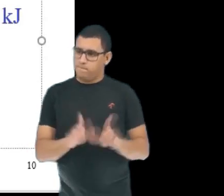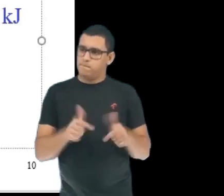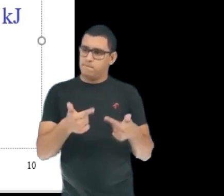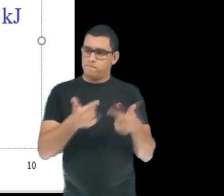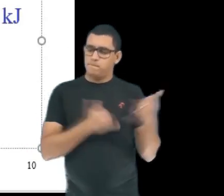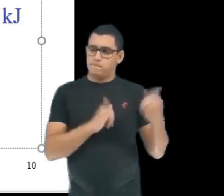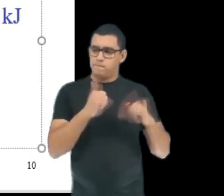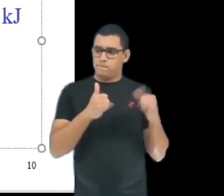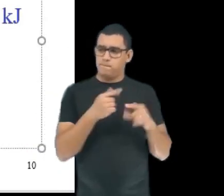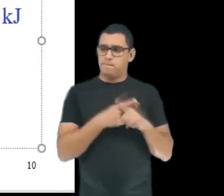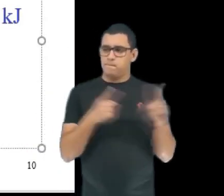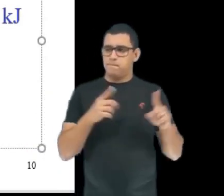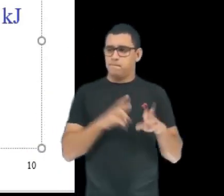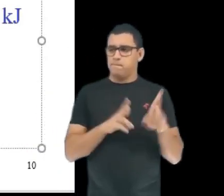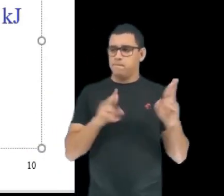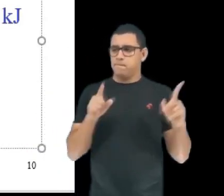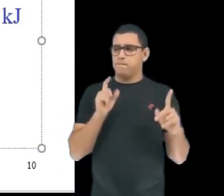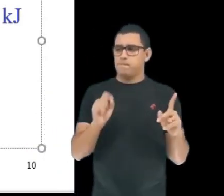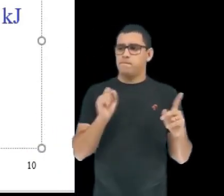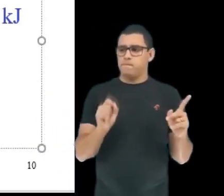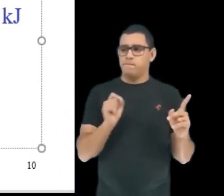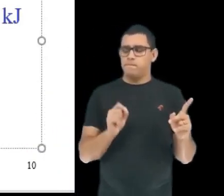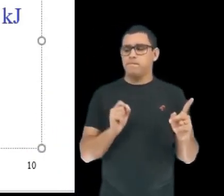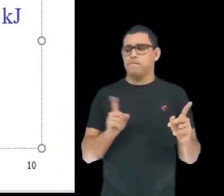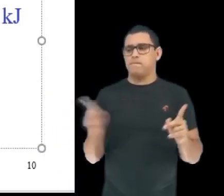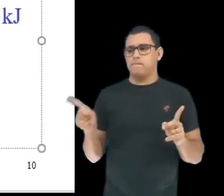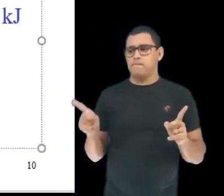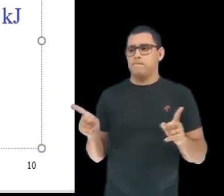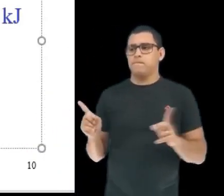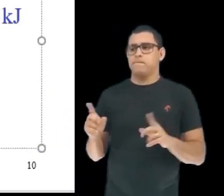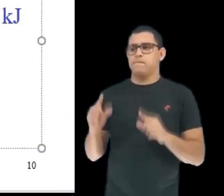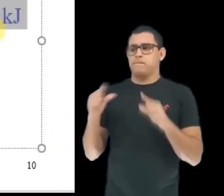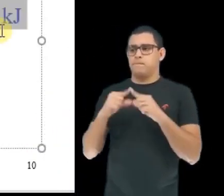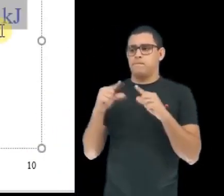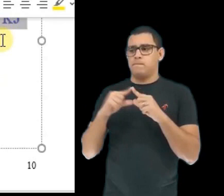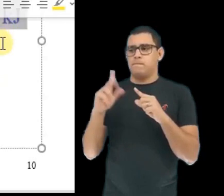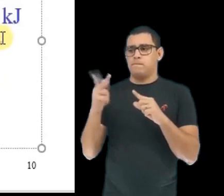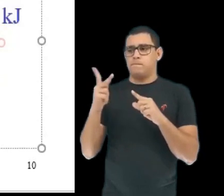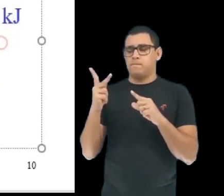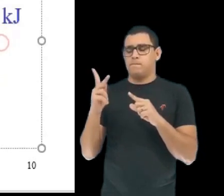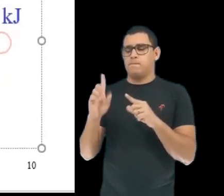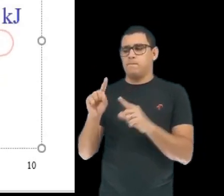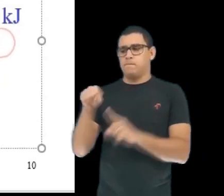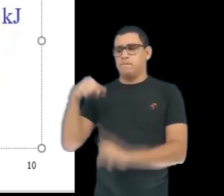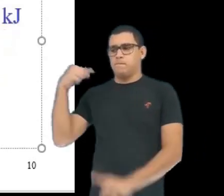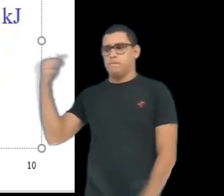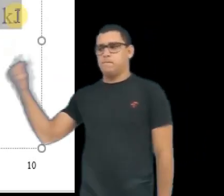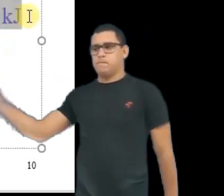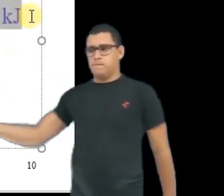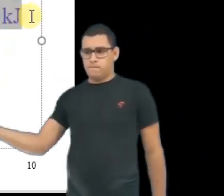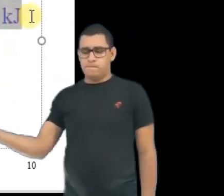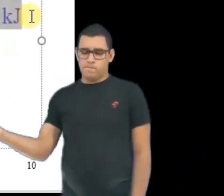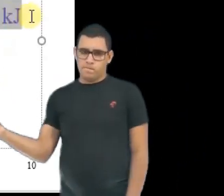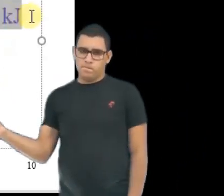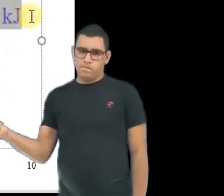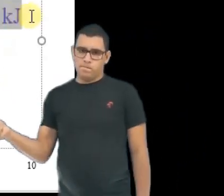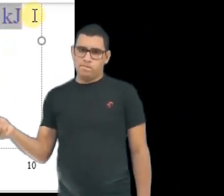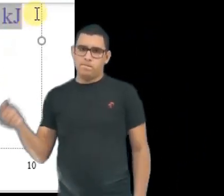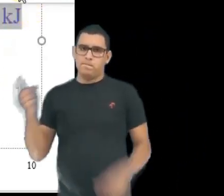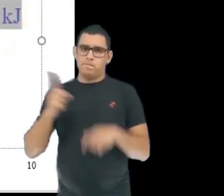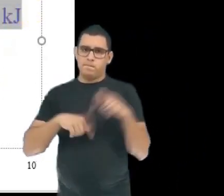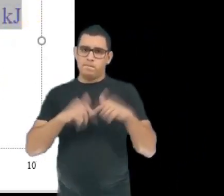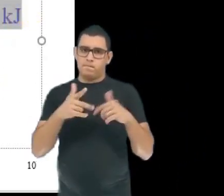aqui a mesma reação química, só que com a diferença de que essa variação de entalpia ela veio